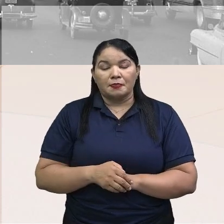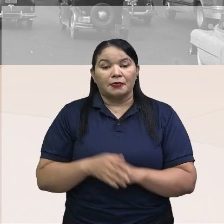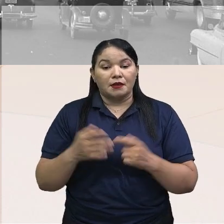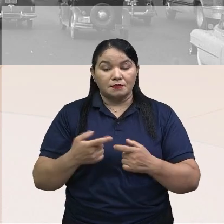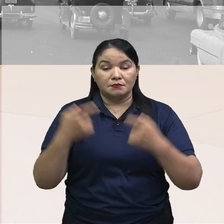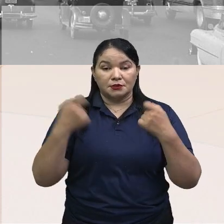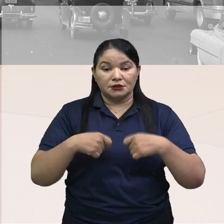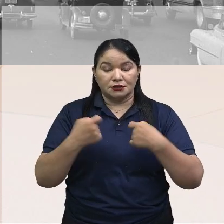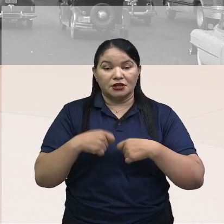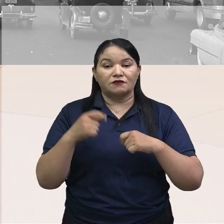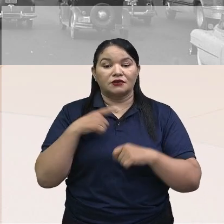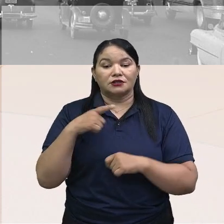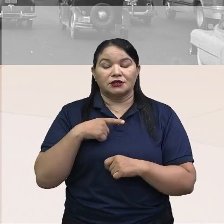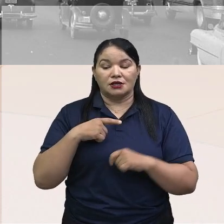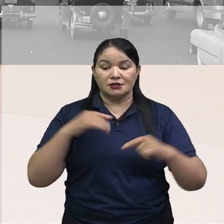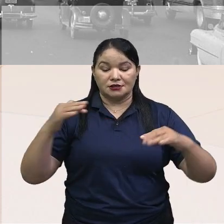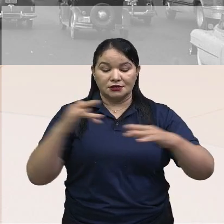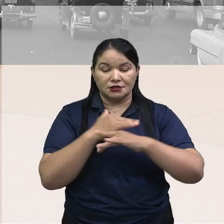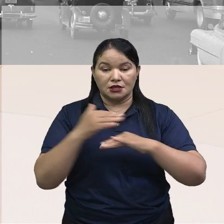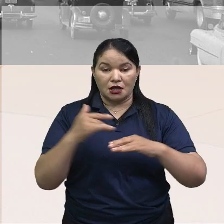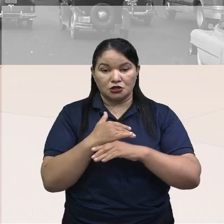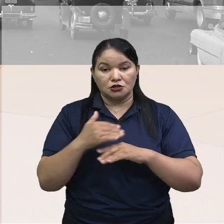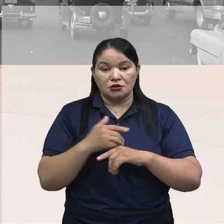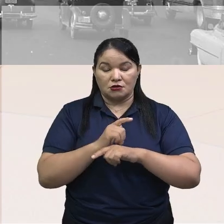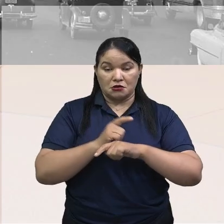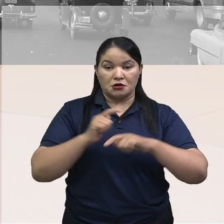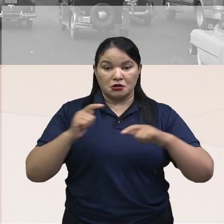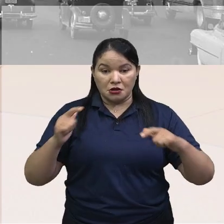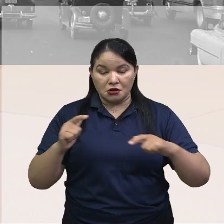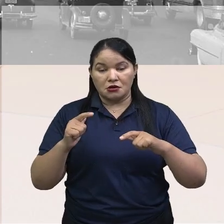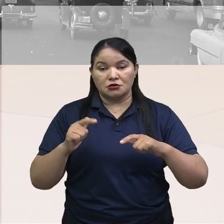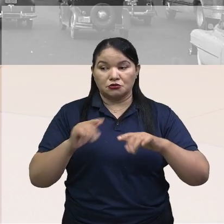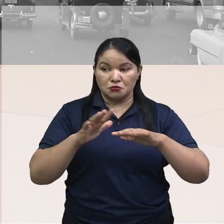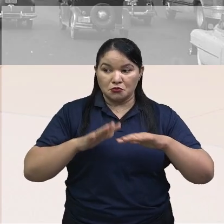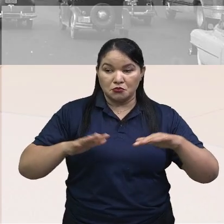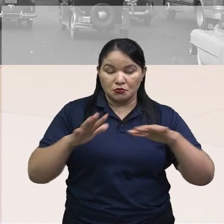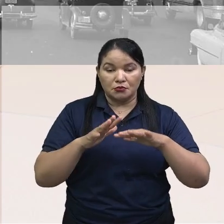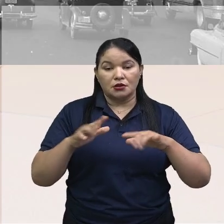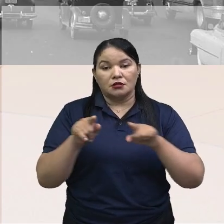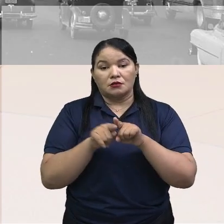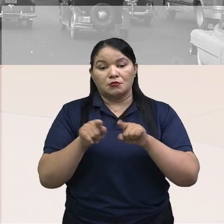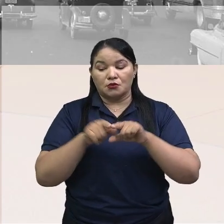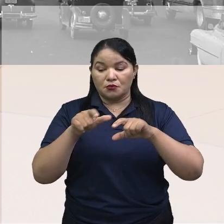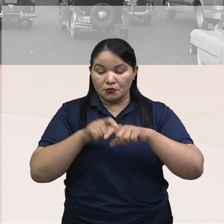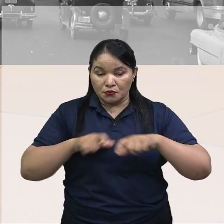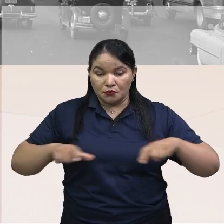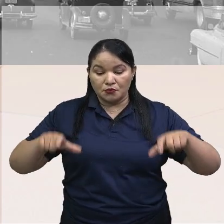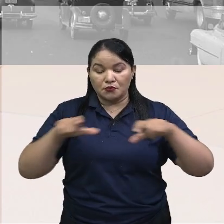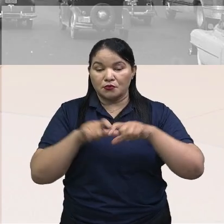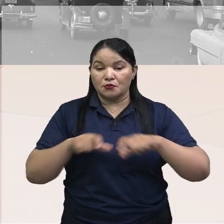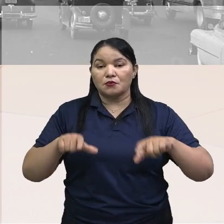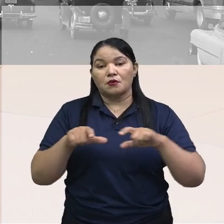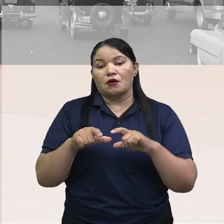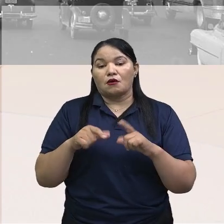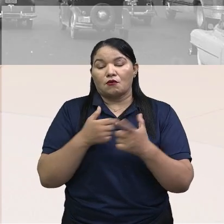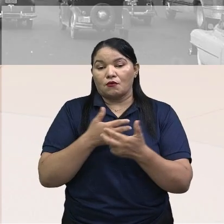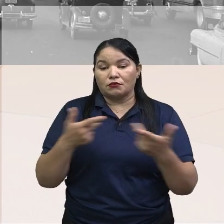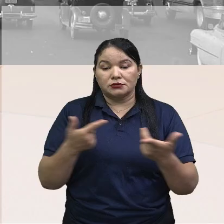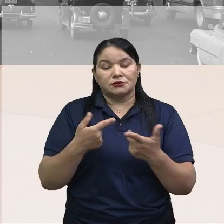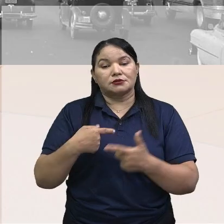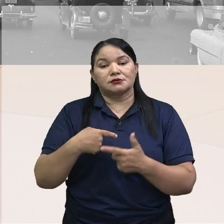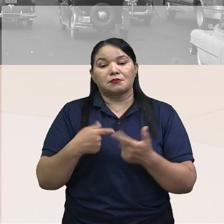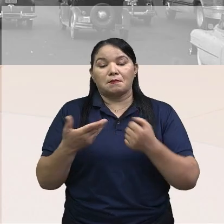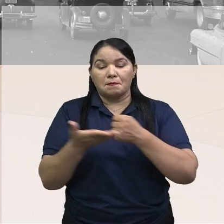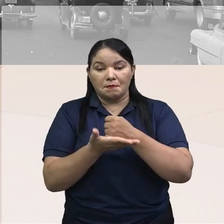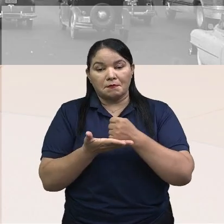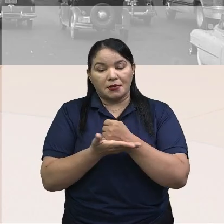ter cidades modernas, cidades arejadas, com saneamento. Então isso vai causar uma